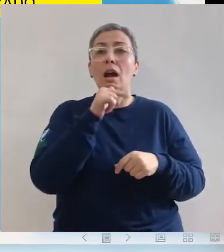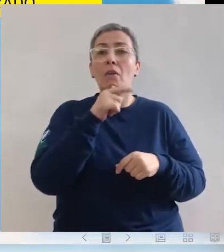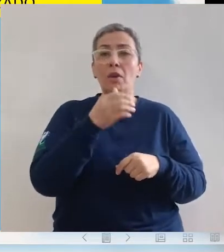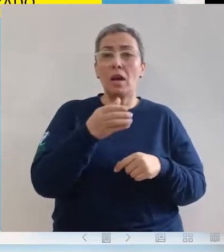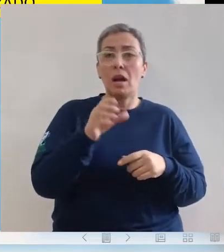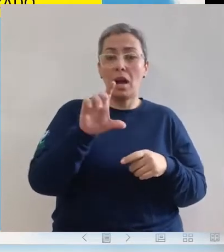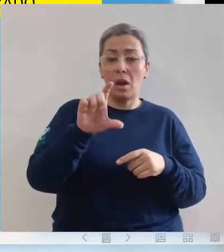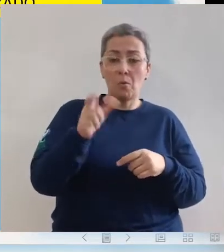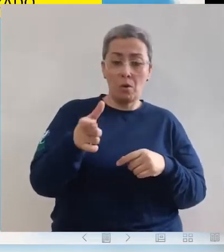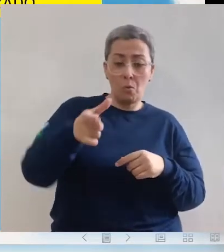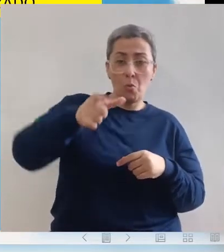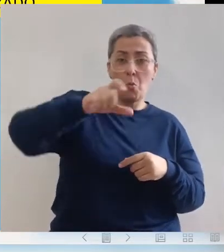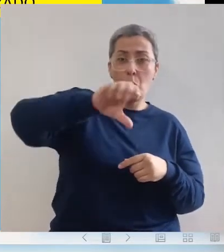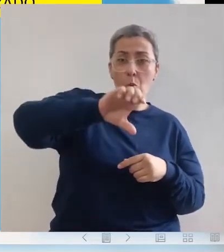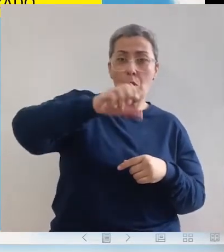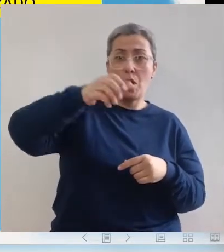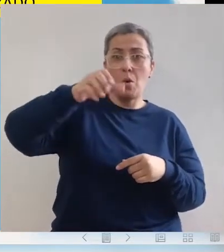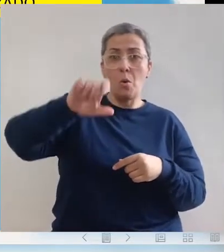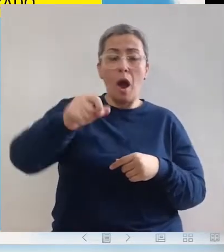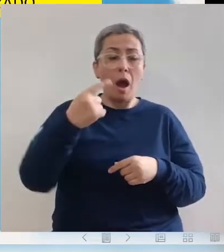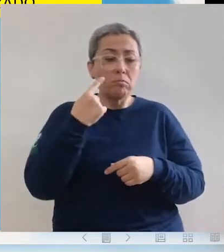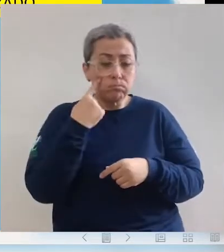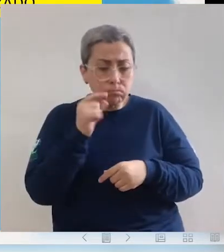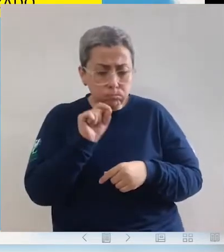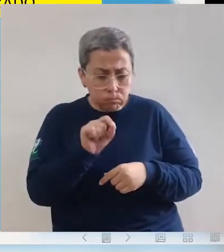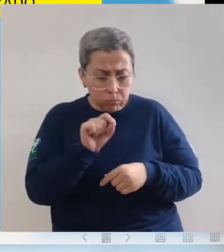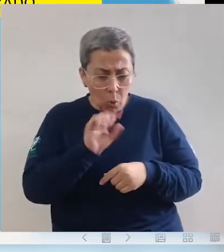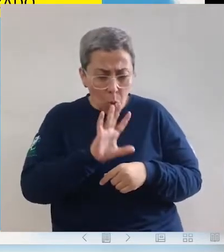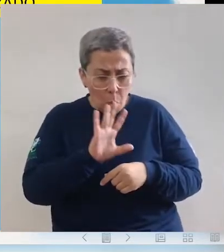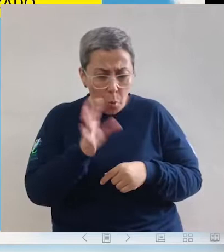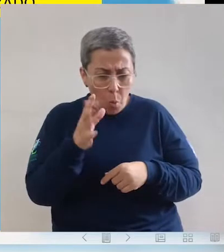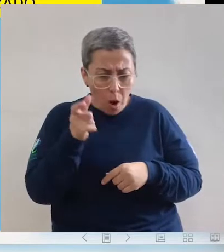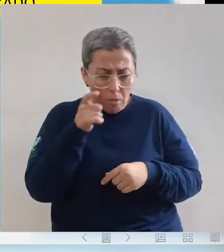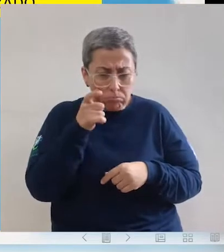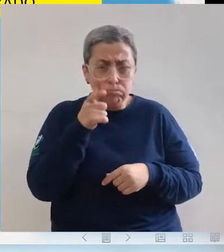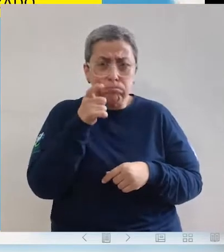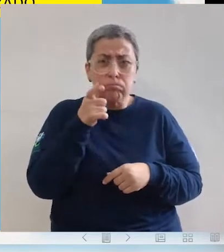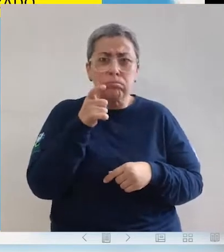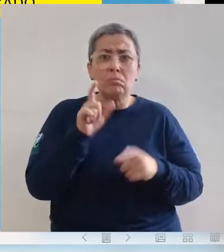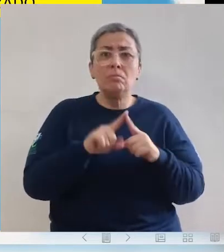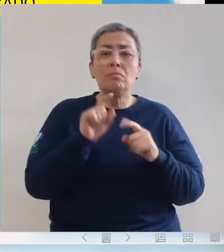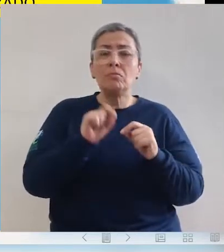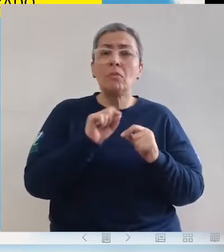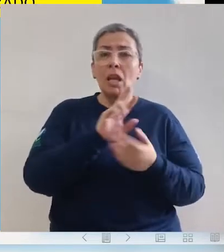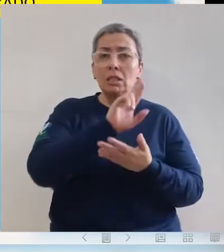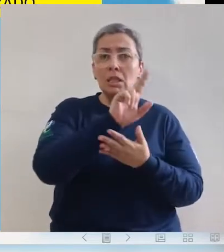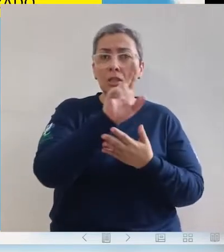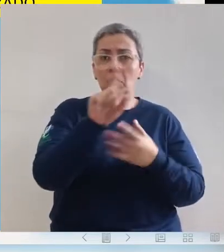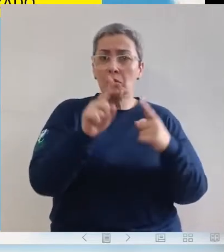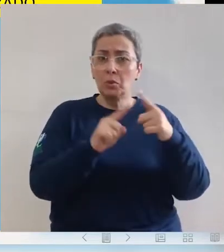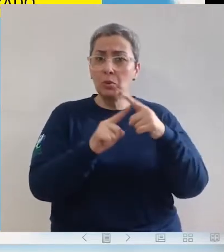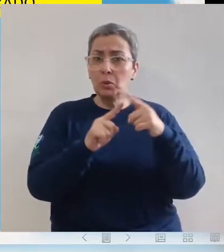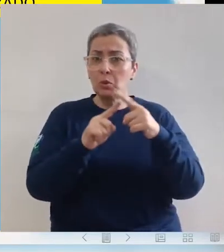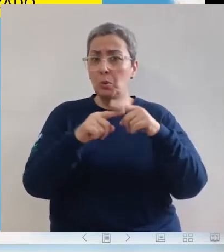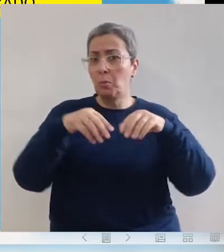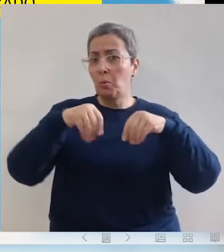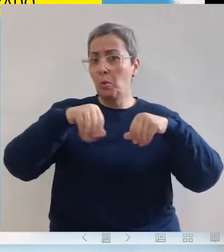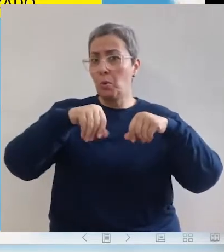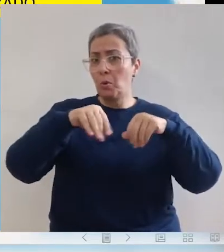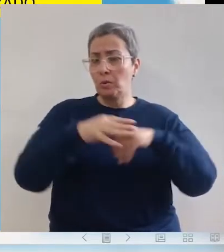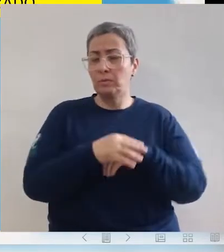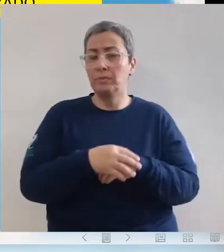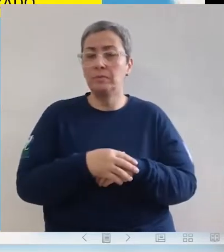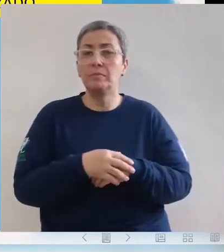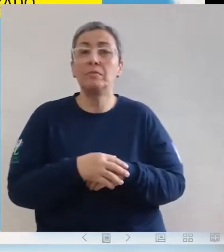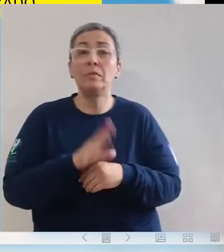jogar um copinho com água e observar o que vai acontecer nos diferentes tipos de